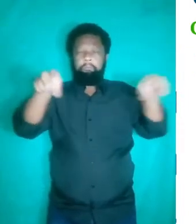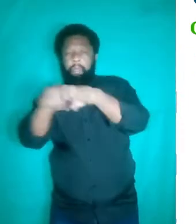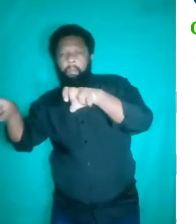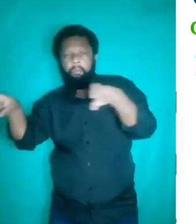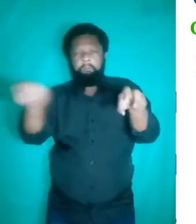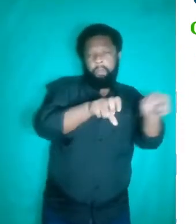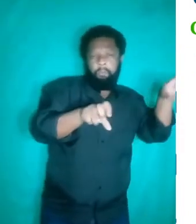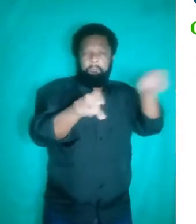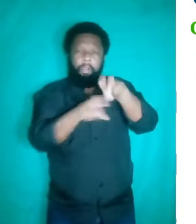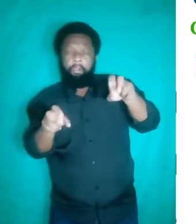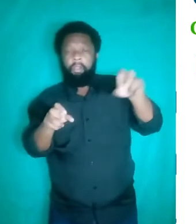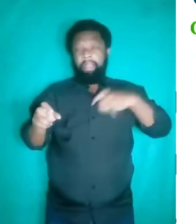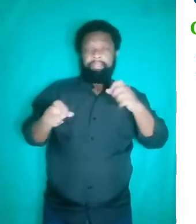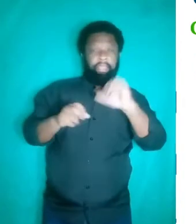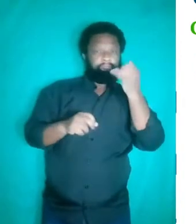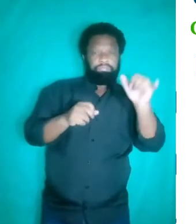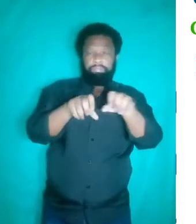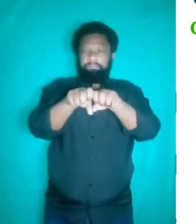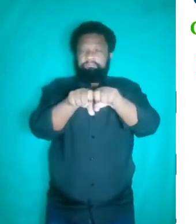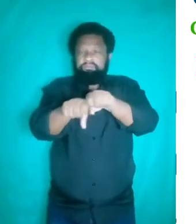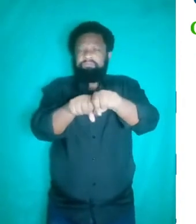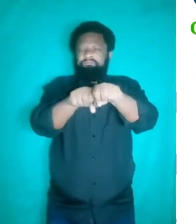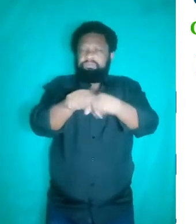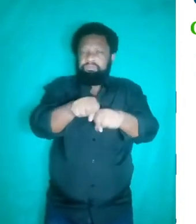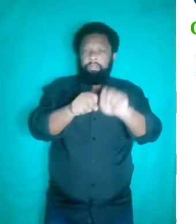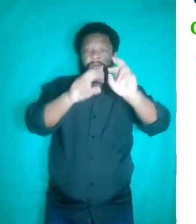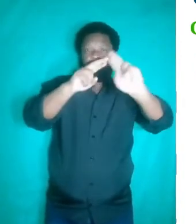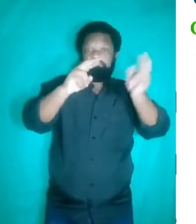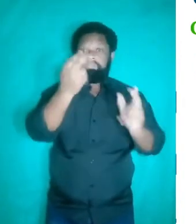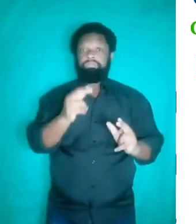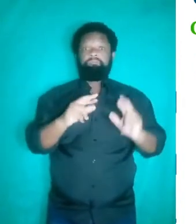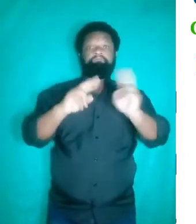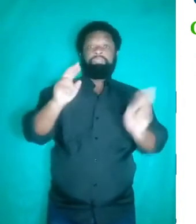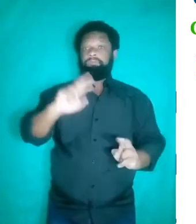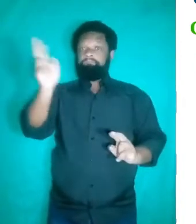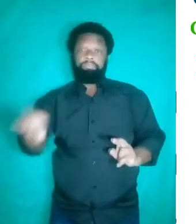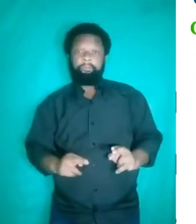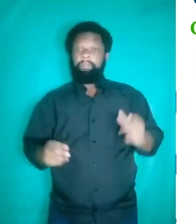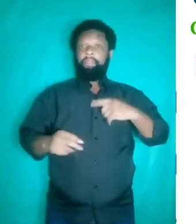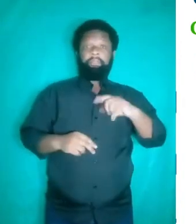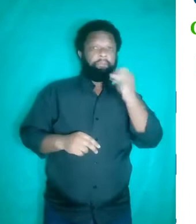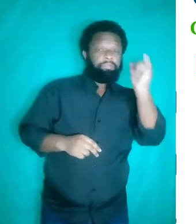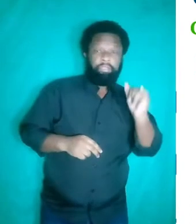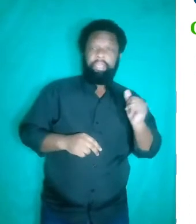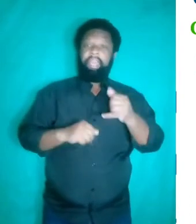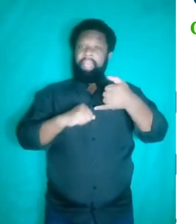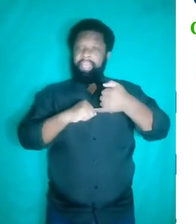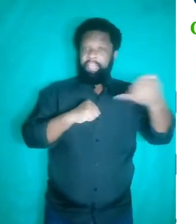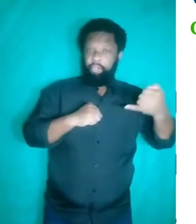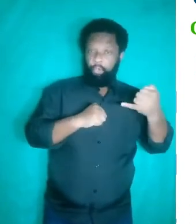vão batendo um no outro, atritando, e através da eletrização por atrito, a gente tem a formação de cargas elétricas ali dentro,